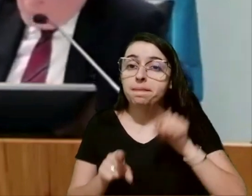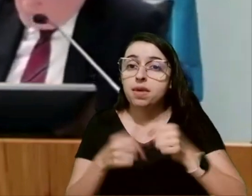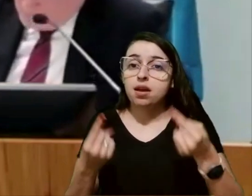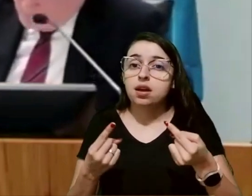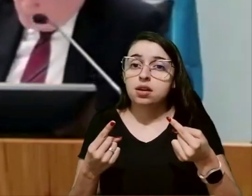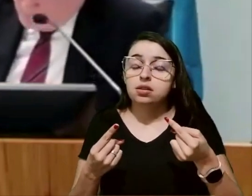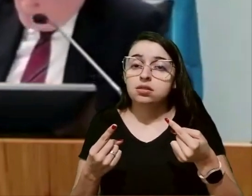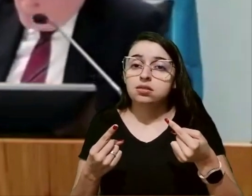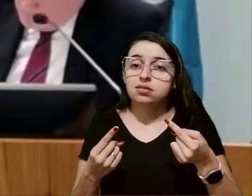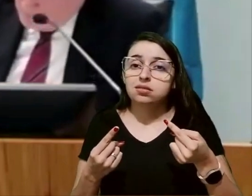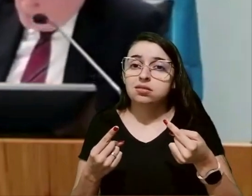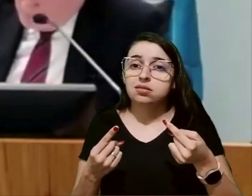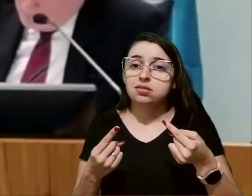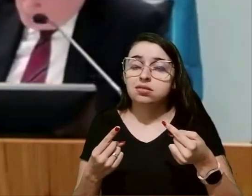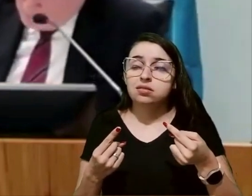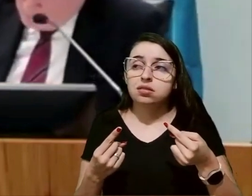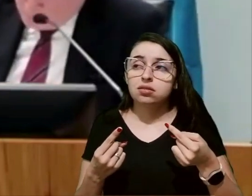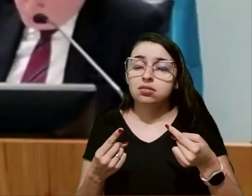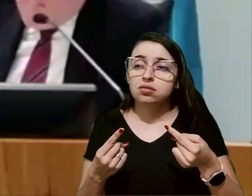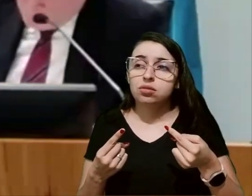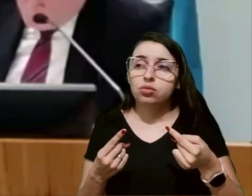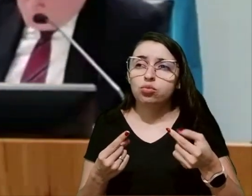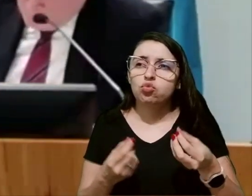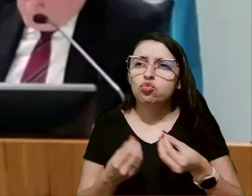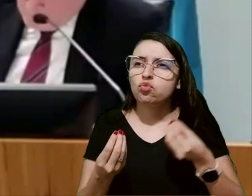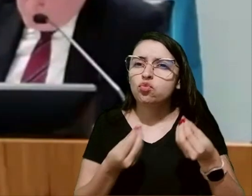Mas esse é um fator,